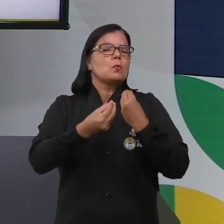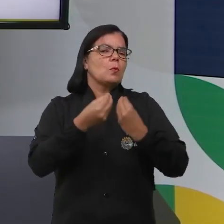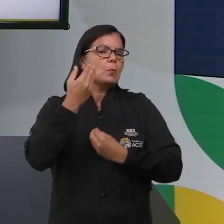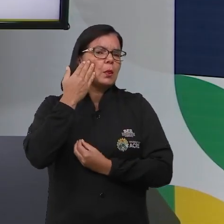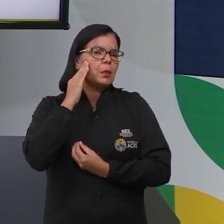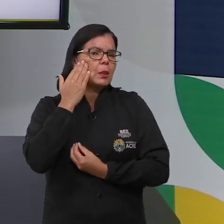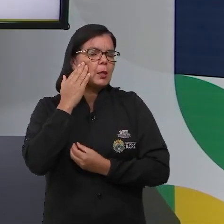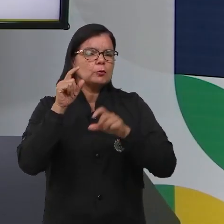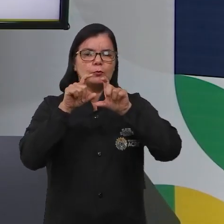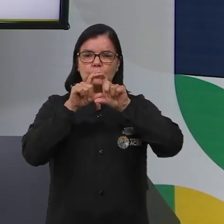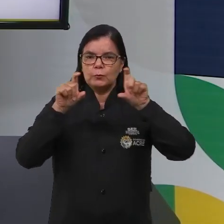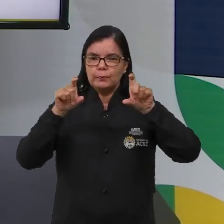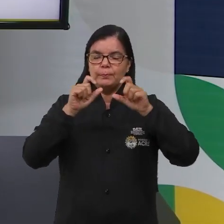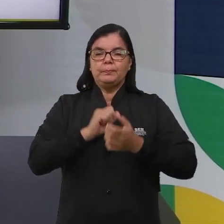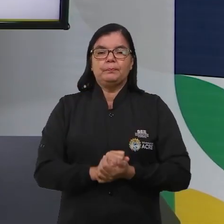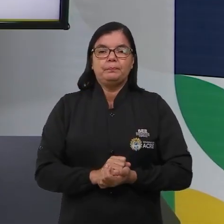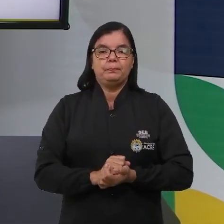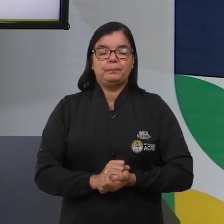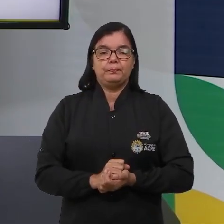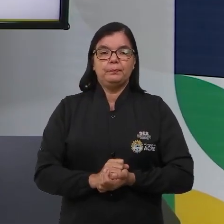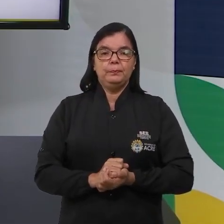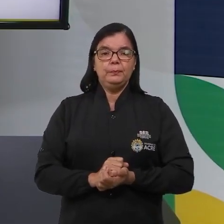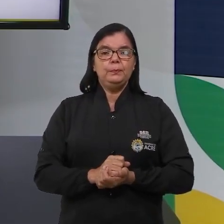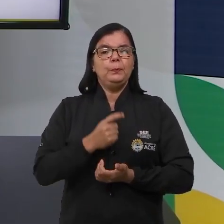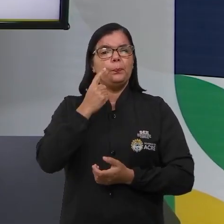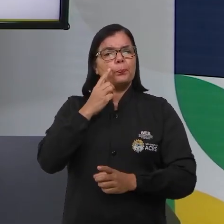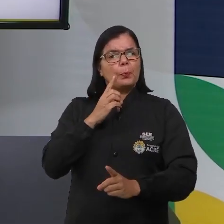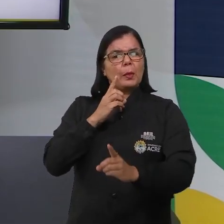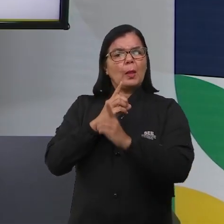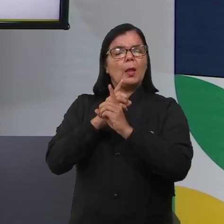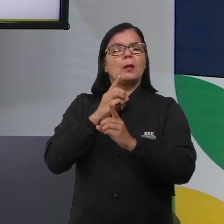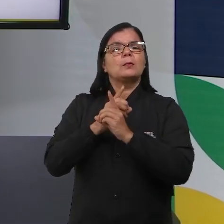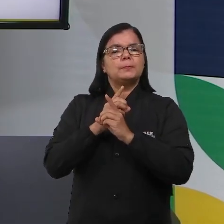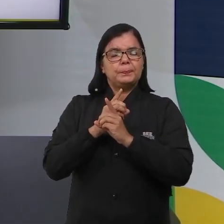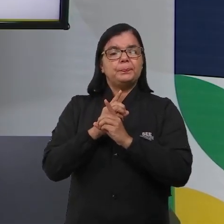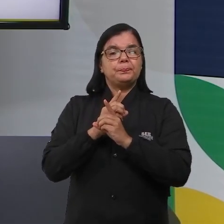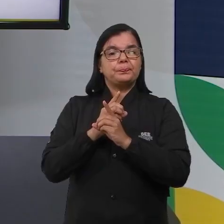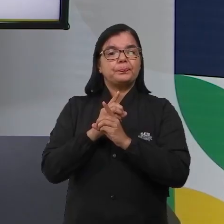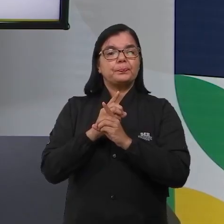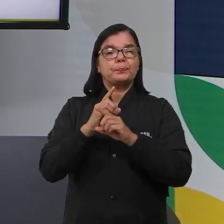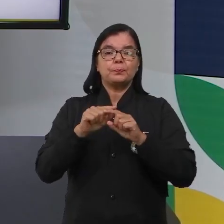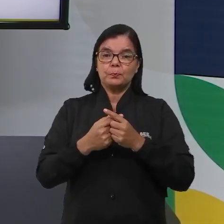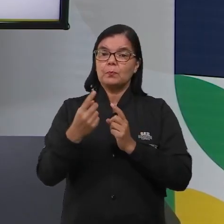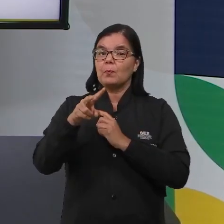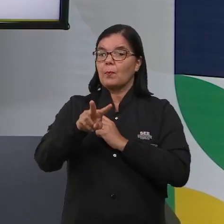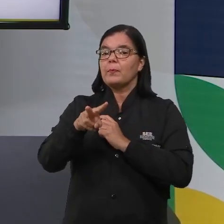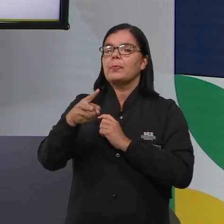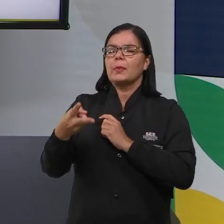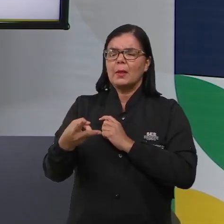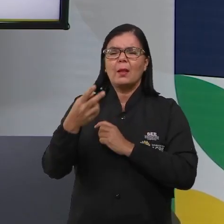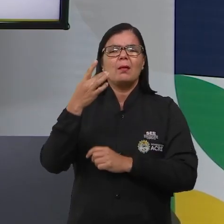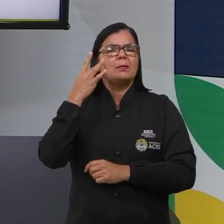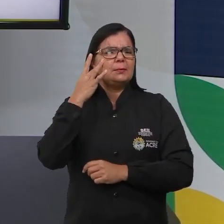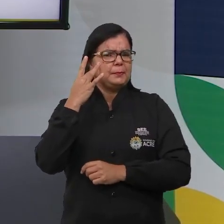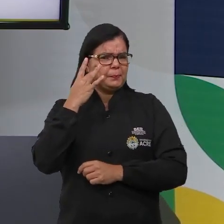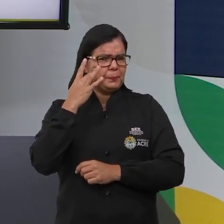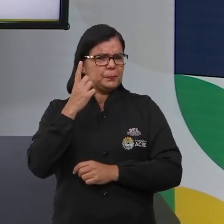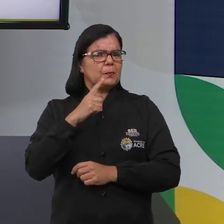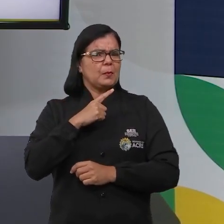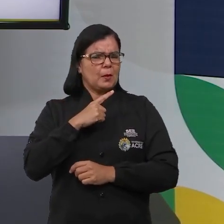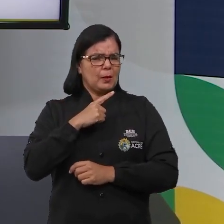essa charge? Onde eu identifico ali a minha ambiguidade. Será que ela